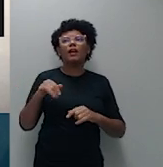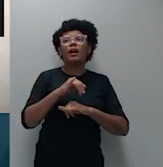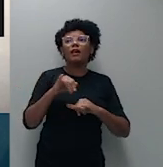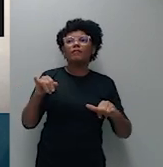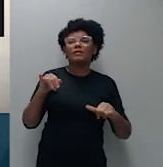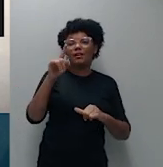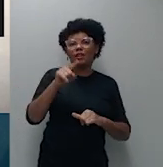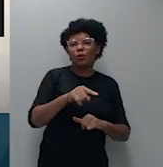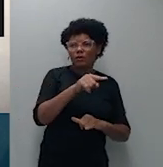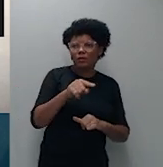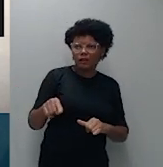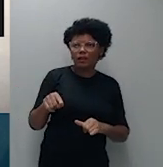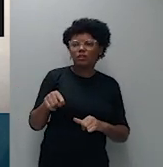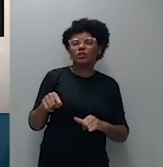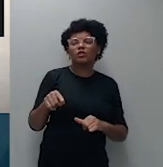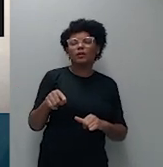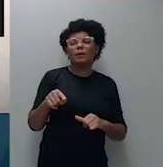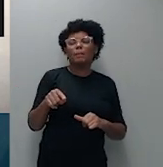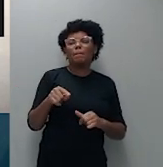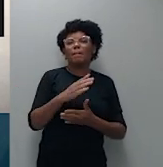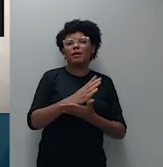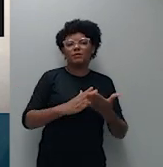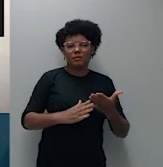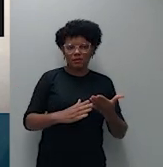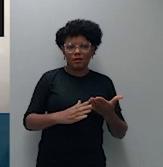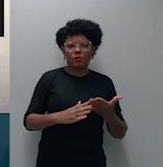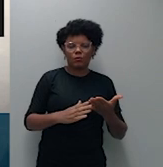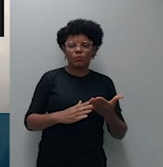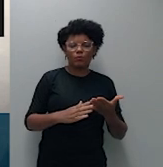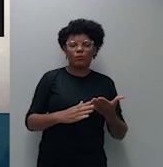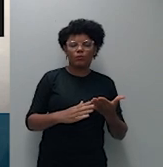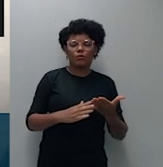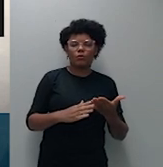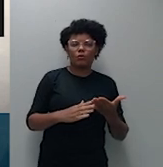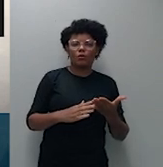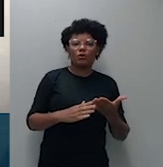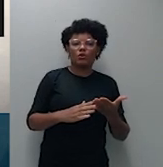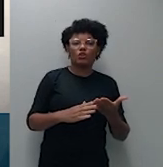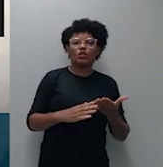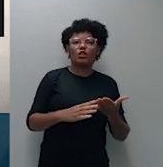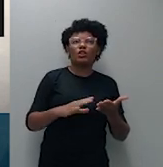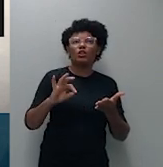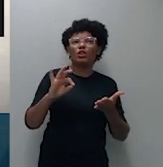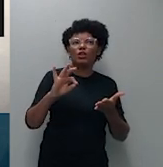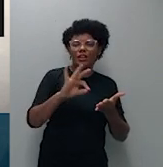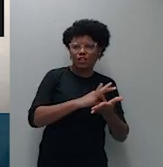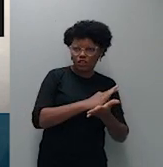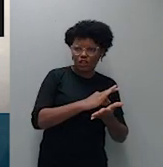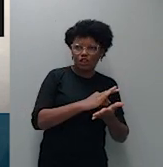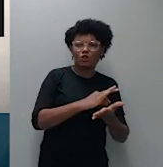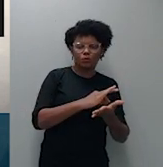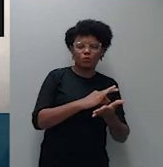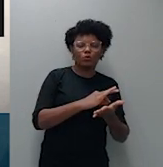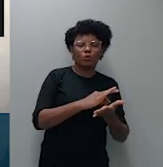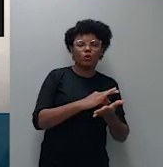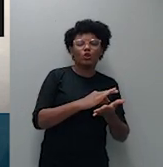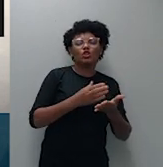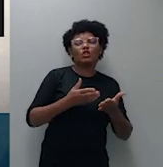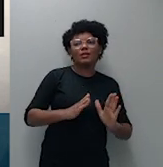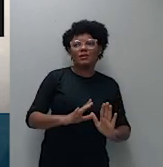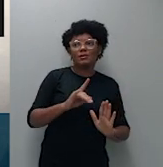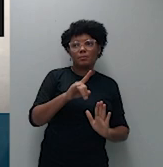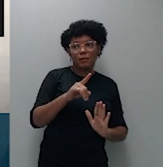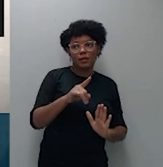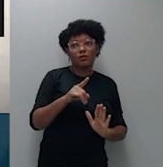declarar a nulidade parcial de cimento por falsidade ideológica